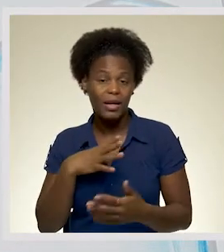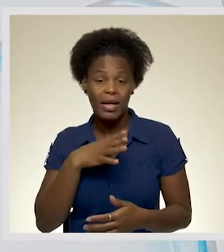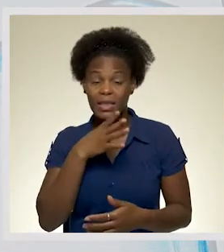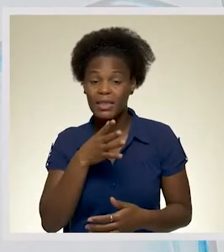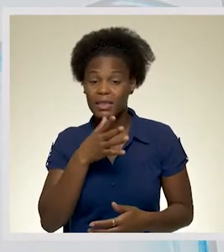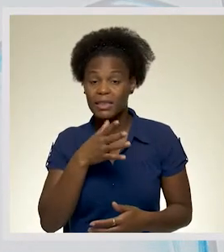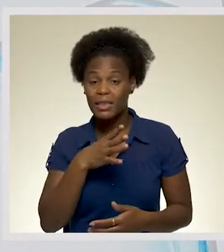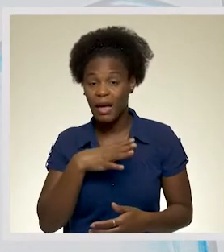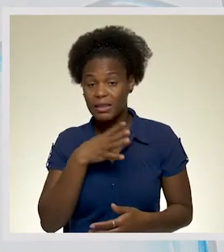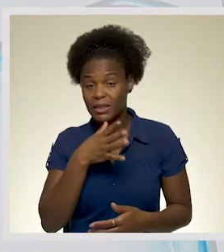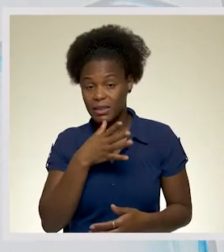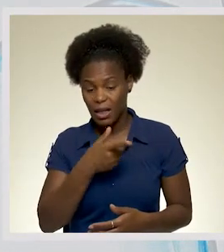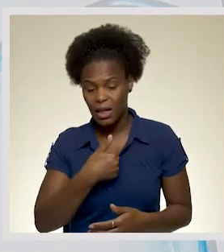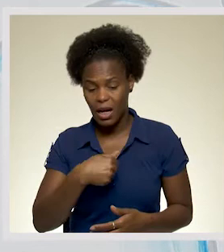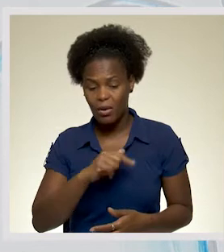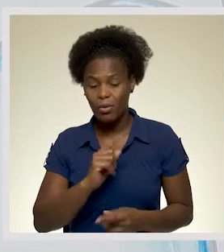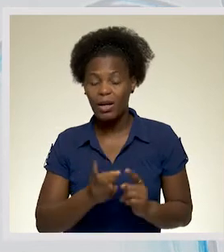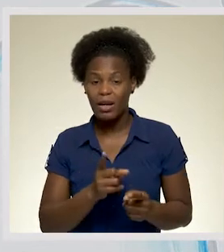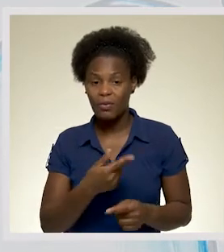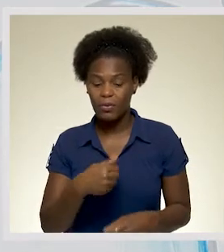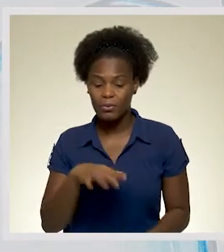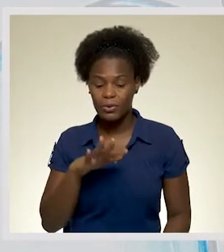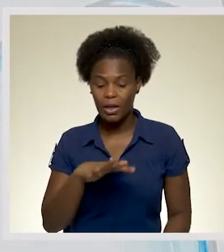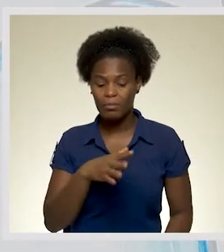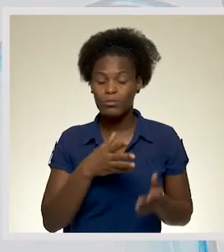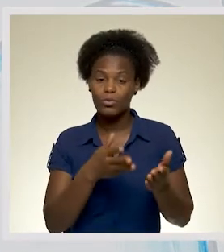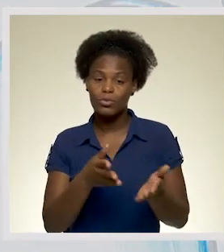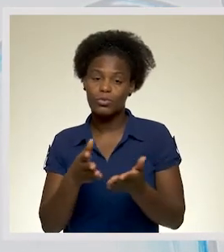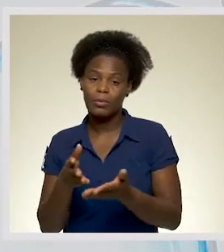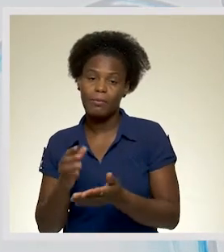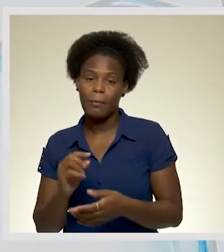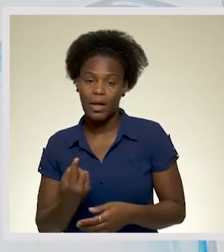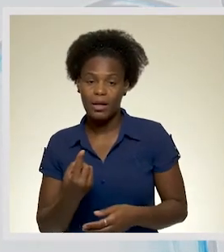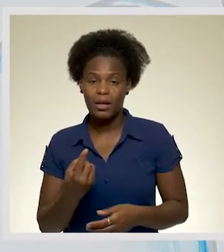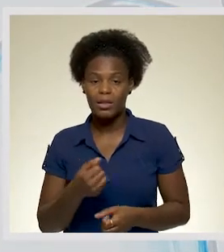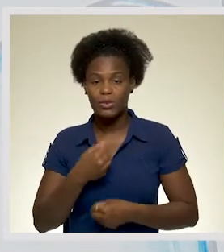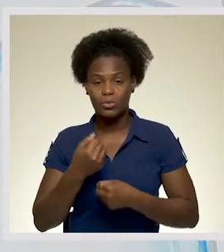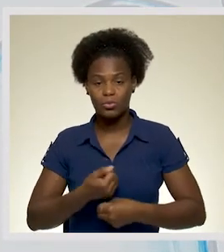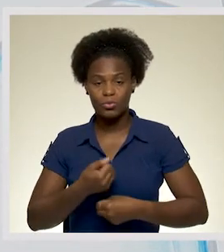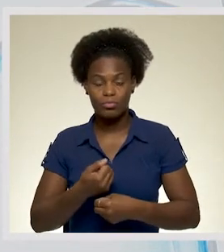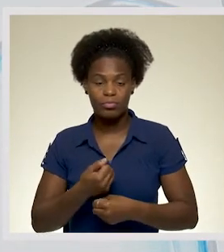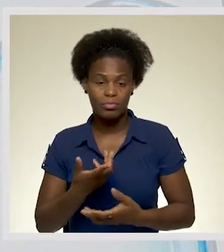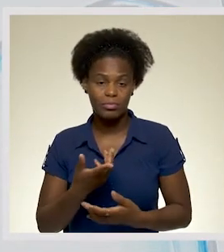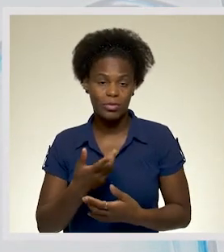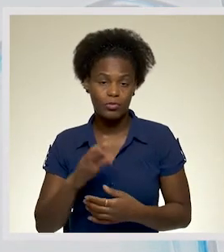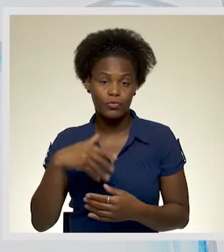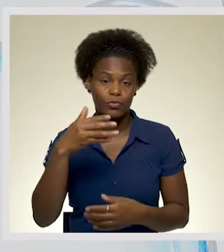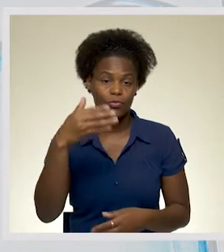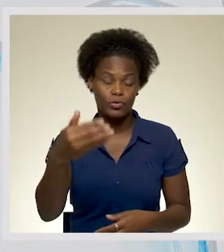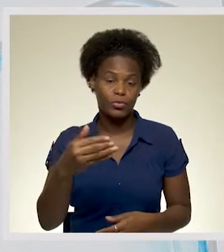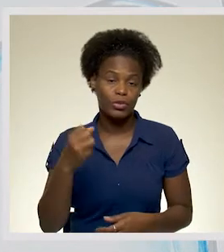nos dizer que estamos a contribuir para a sustentabilidade das